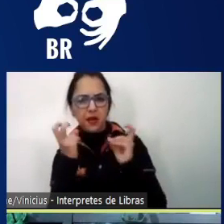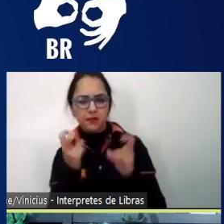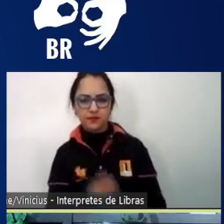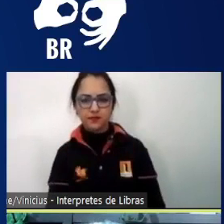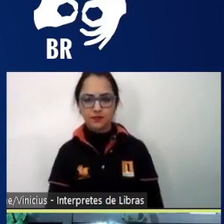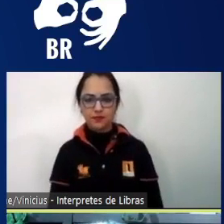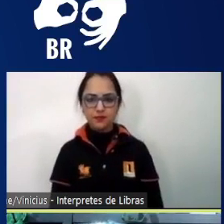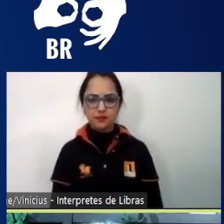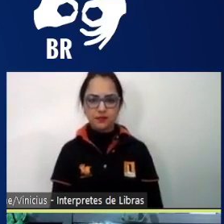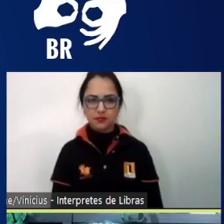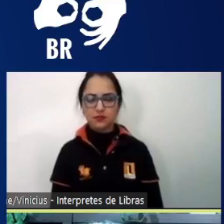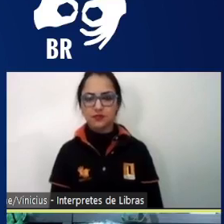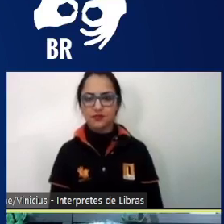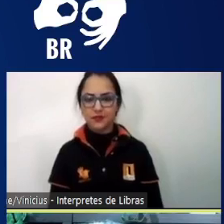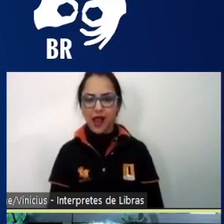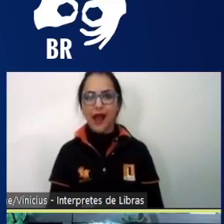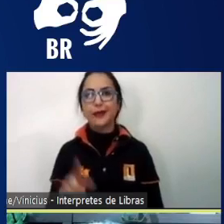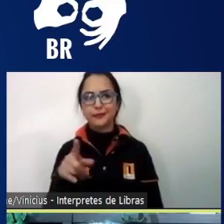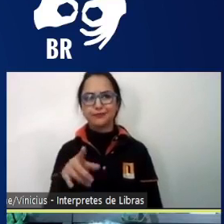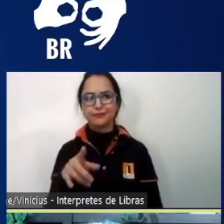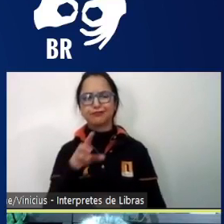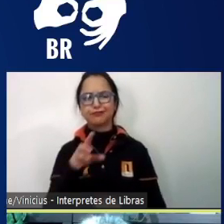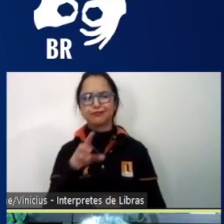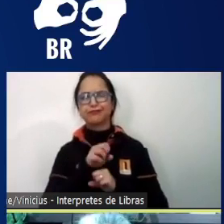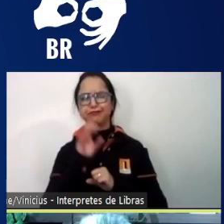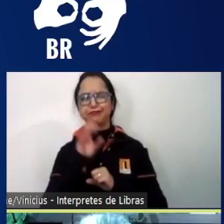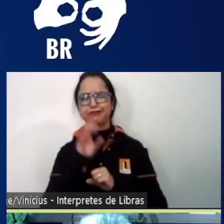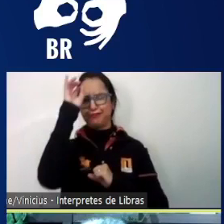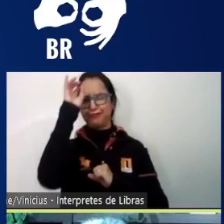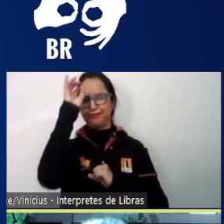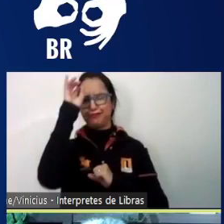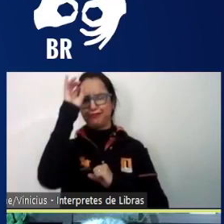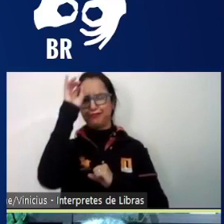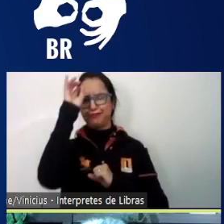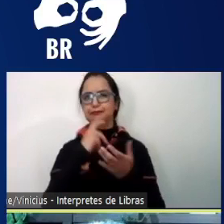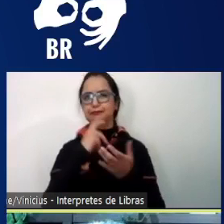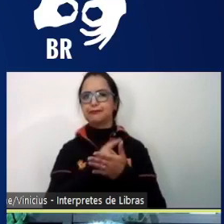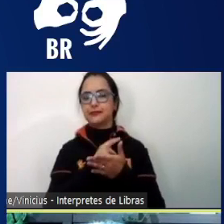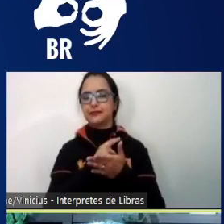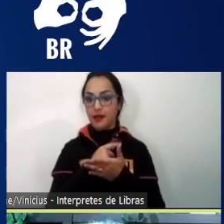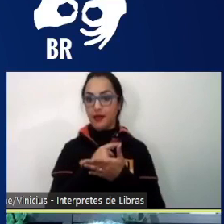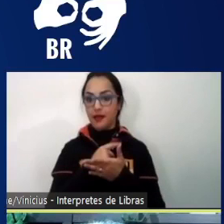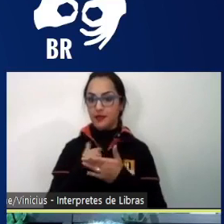acabam absorvendo, aprendendo e replicando o modelo.